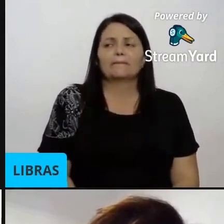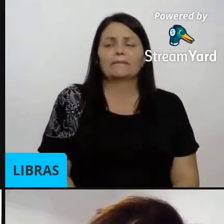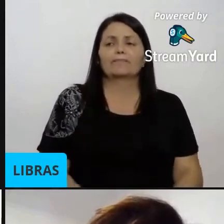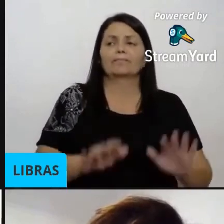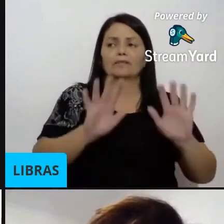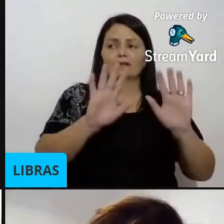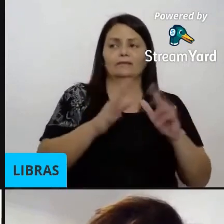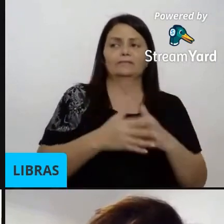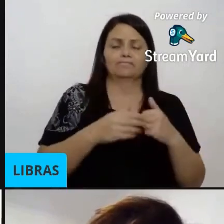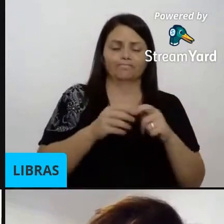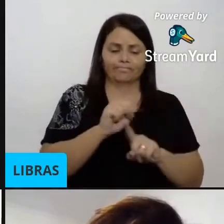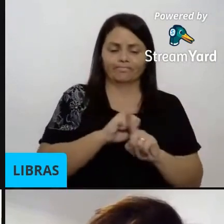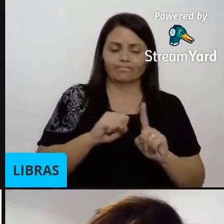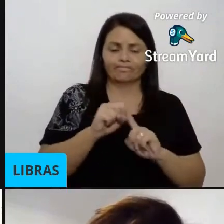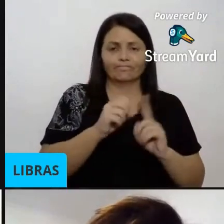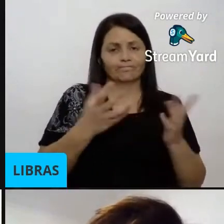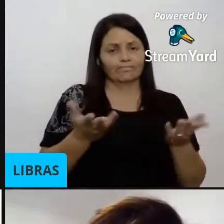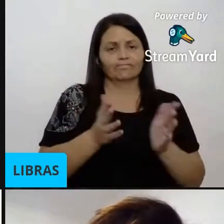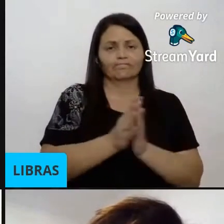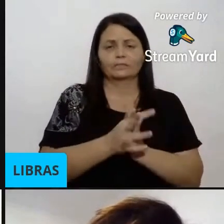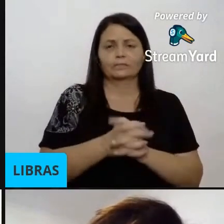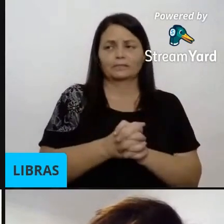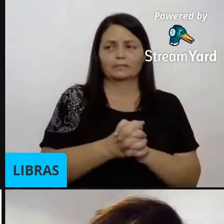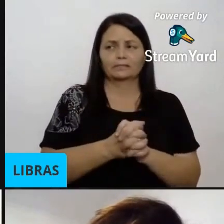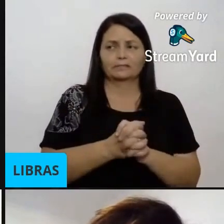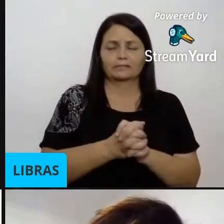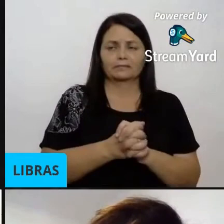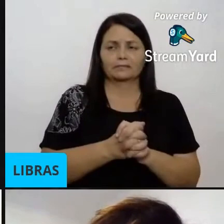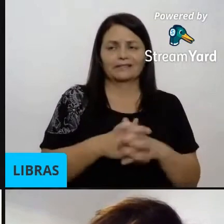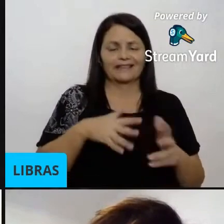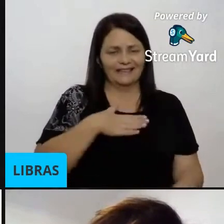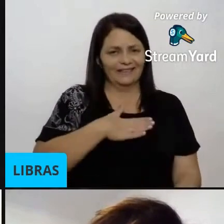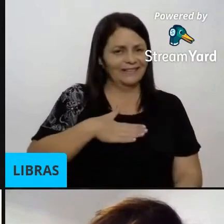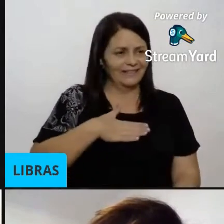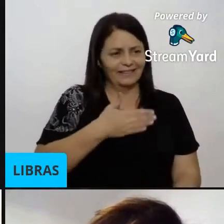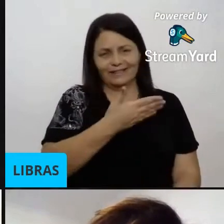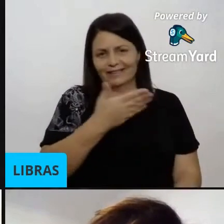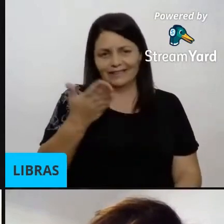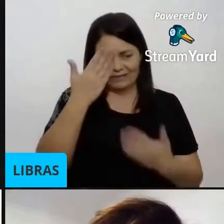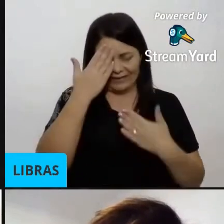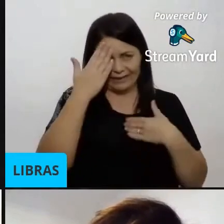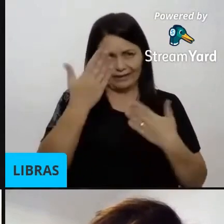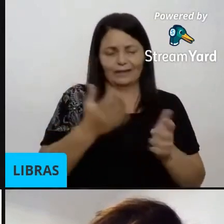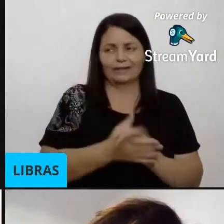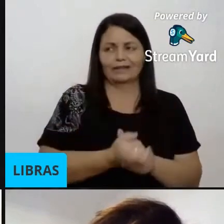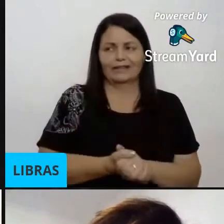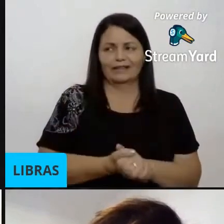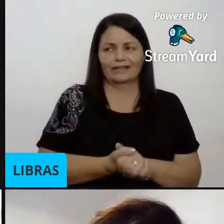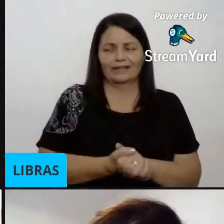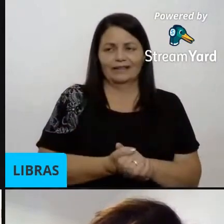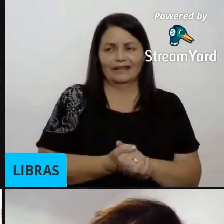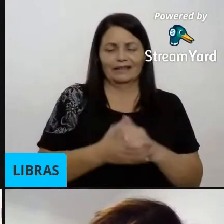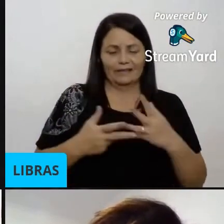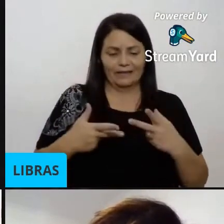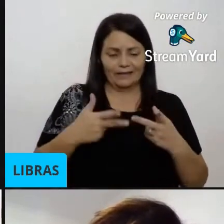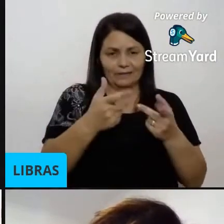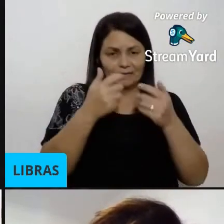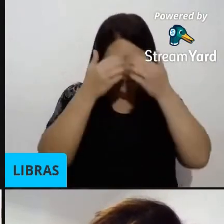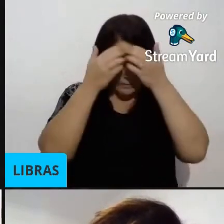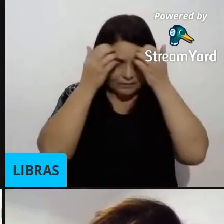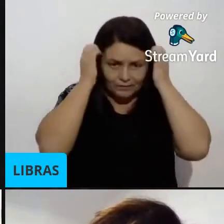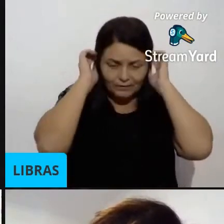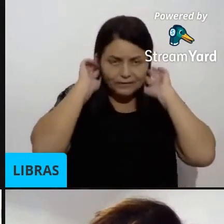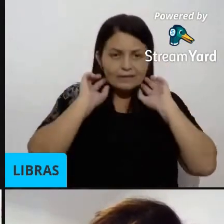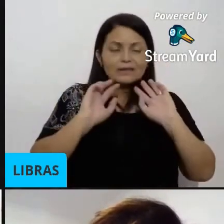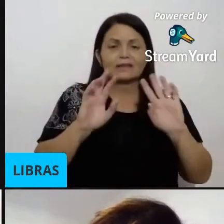Mas tanto, né? Então, é isso. Foi um prazer, viu, gente? Obrigado aí por ter convidado e espero estar